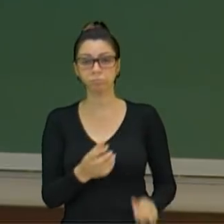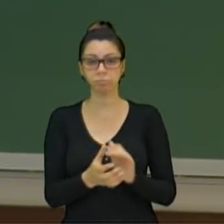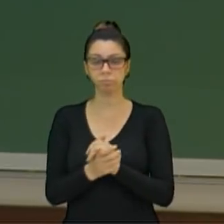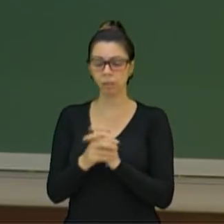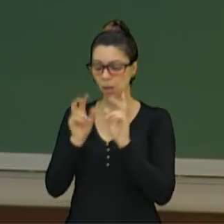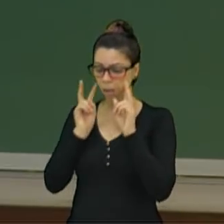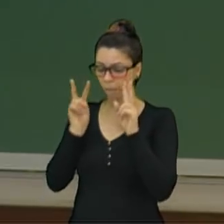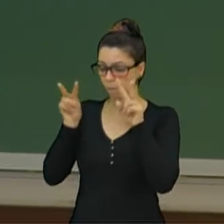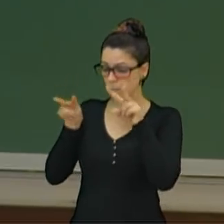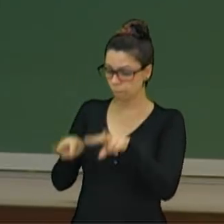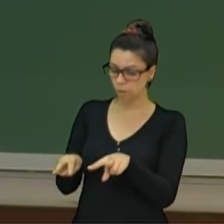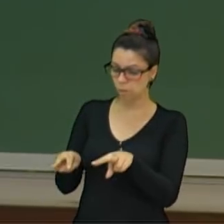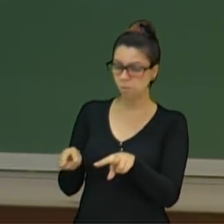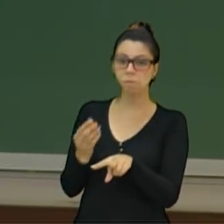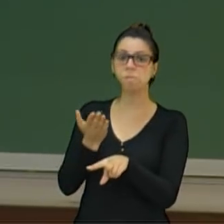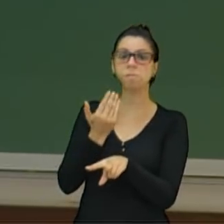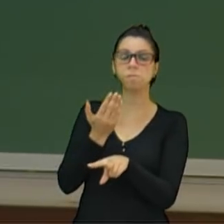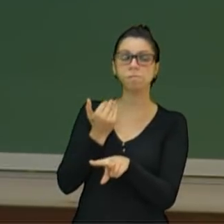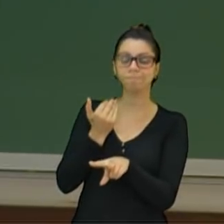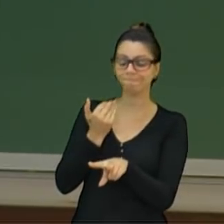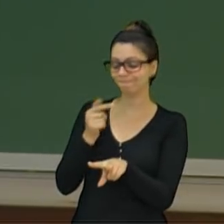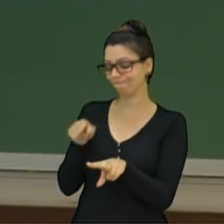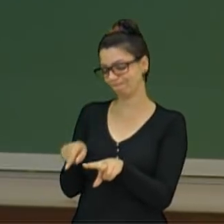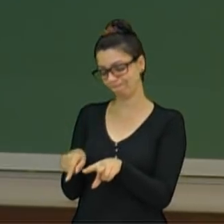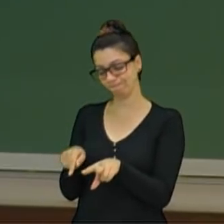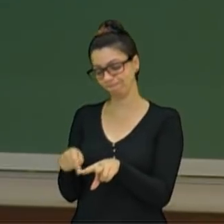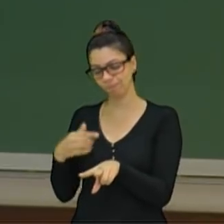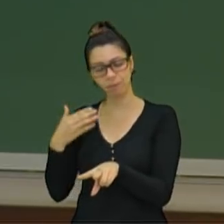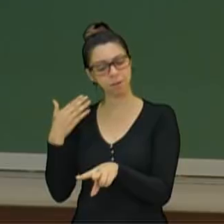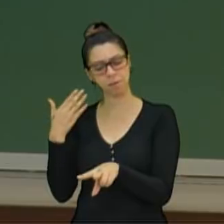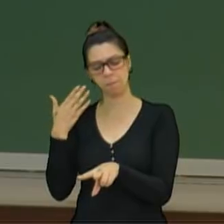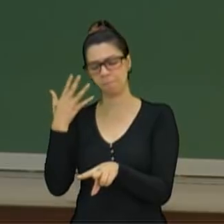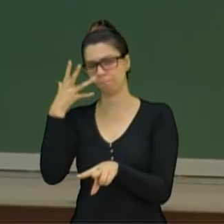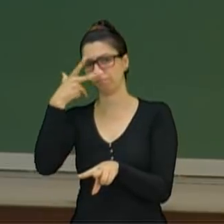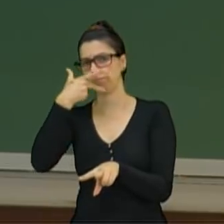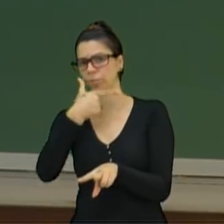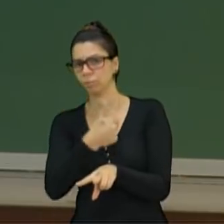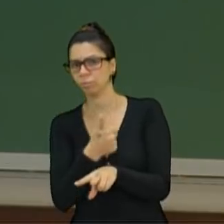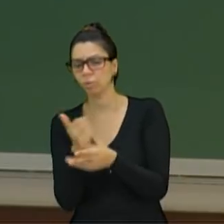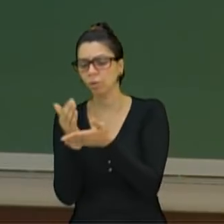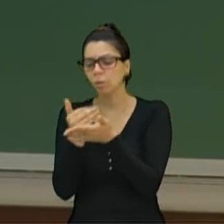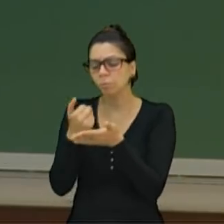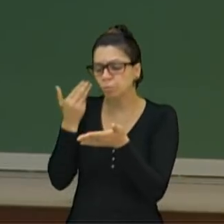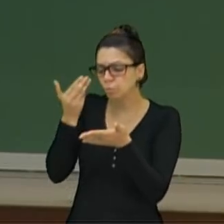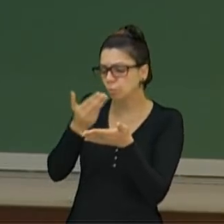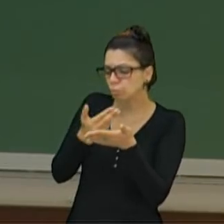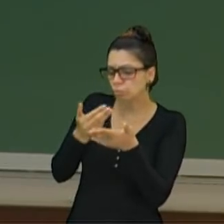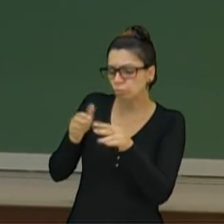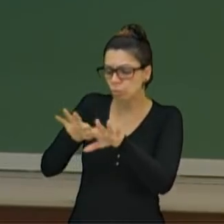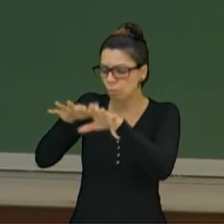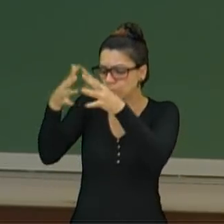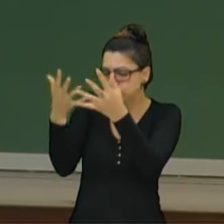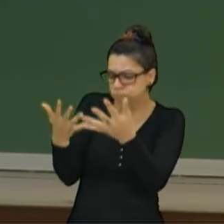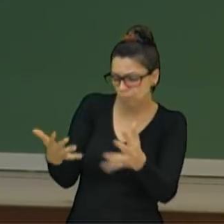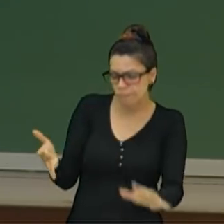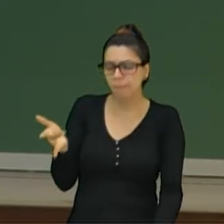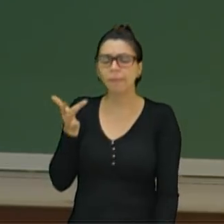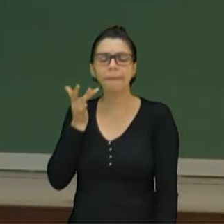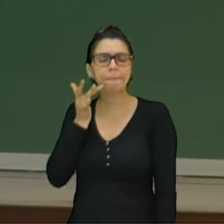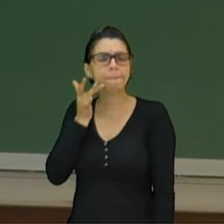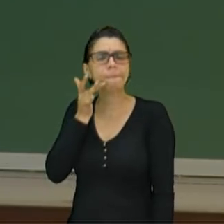vejo o alimento, esse bolo está muito bonito, olha quanta cobertura, estou